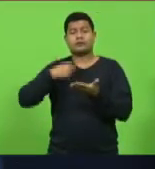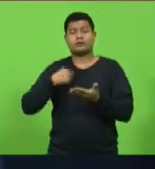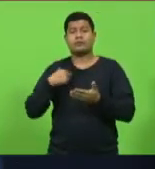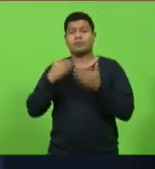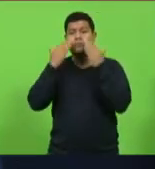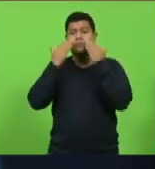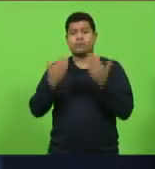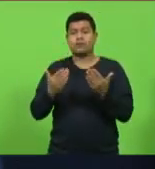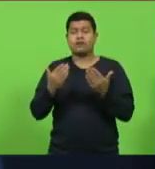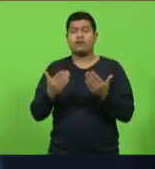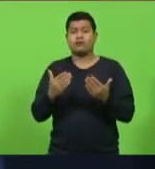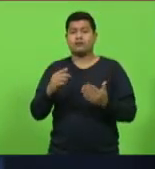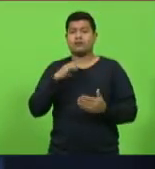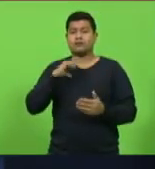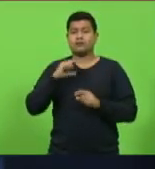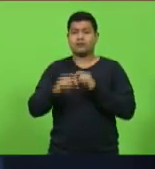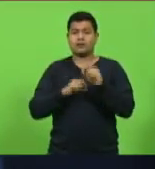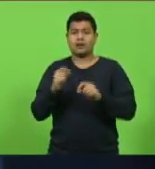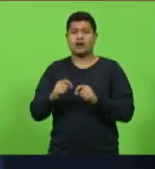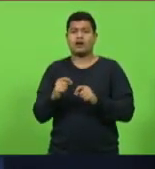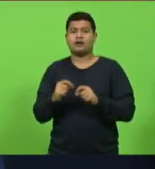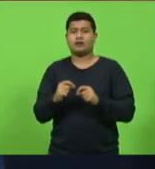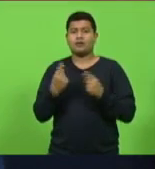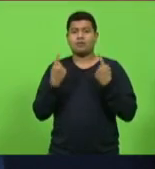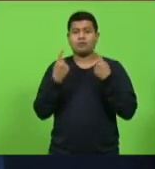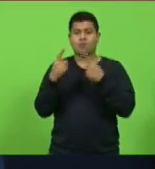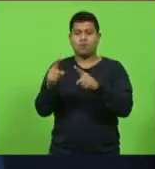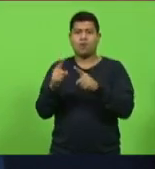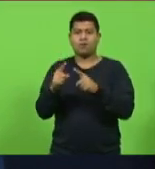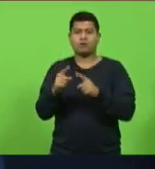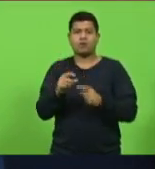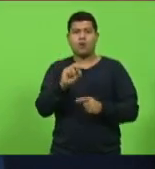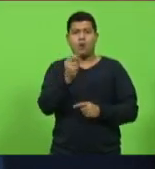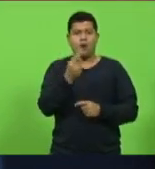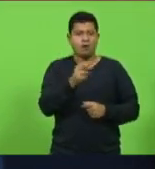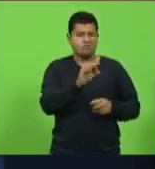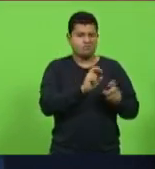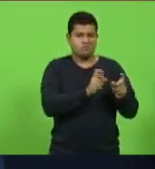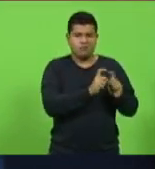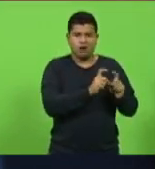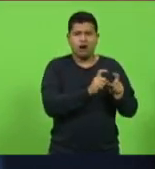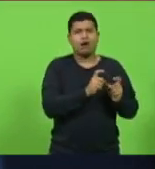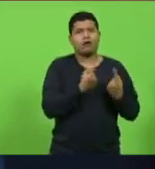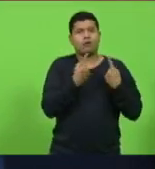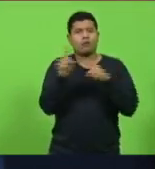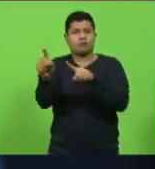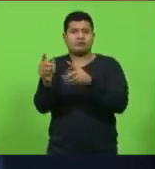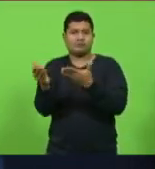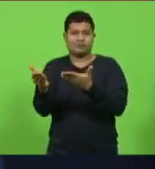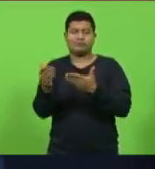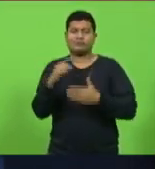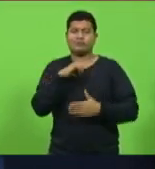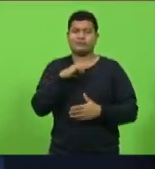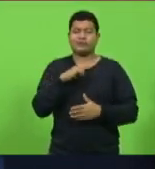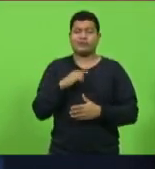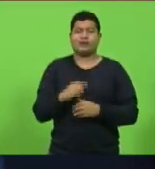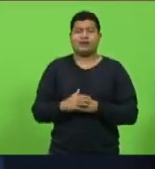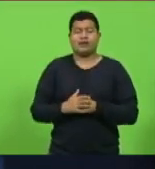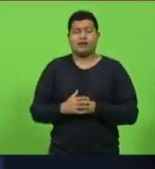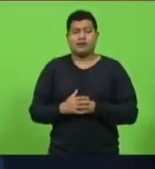base para com o x ou conspiratórios atentando a vontade manifesta das urnas